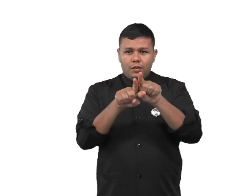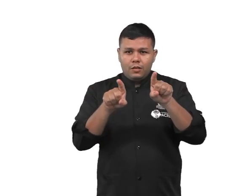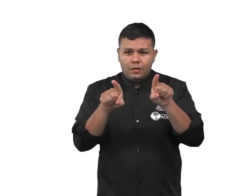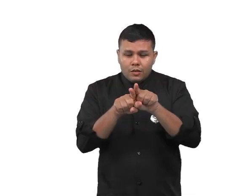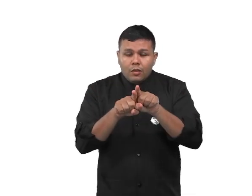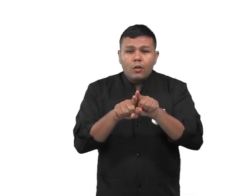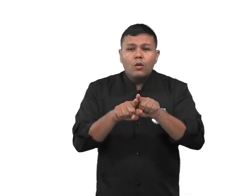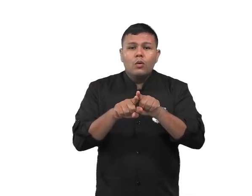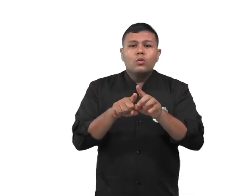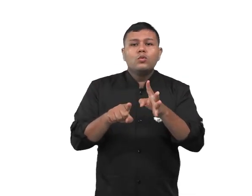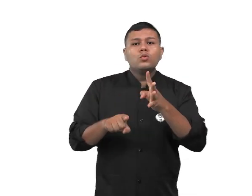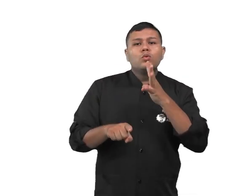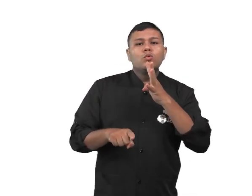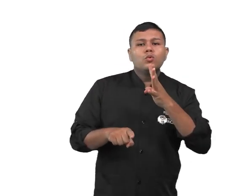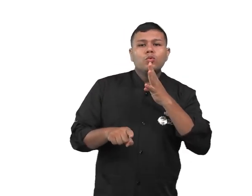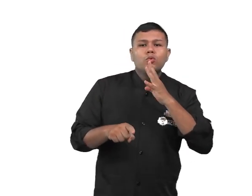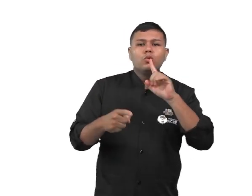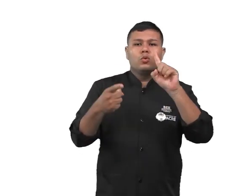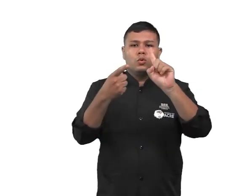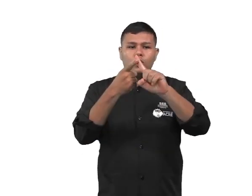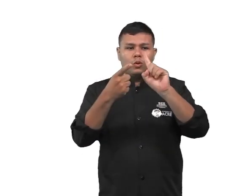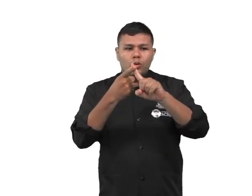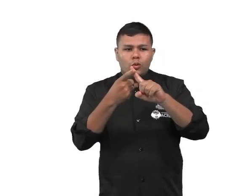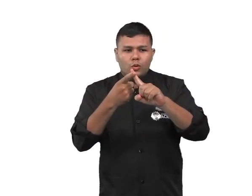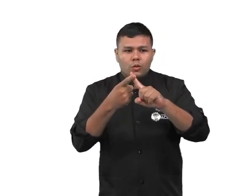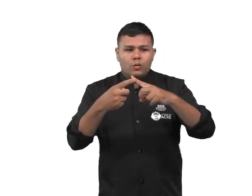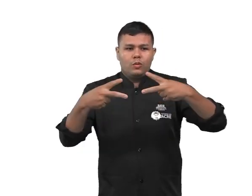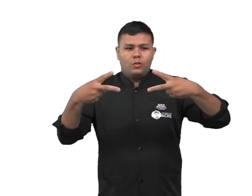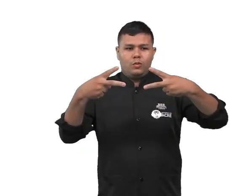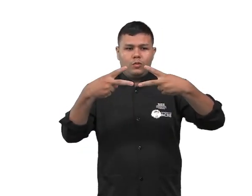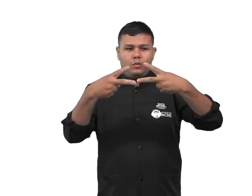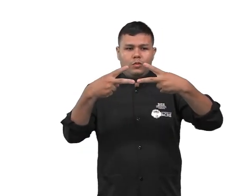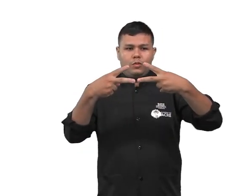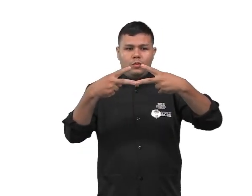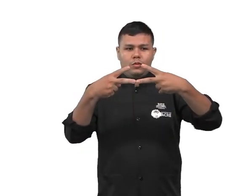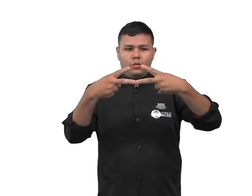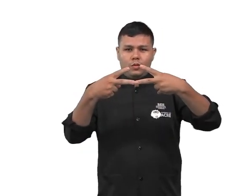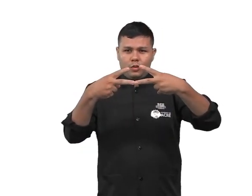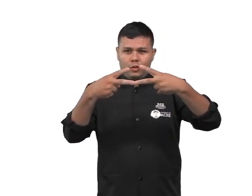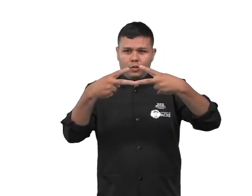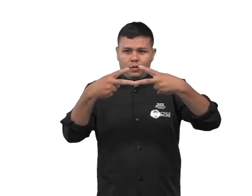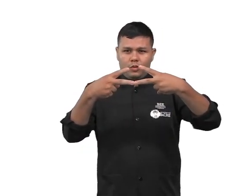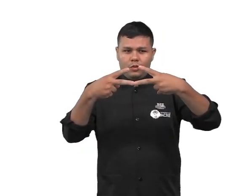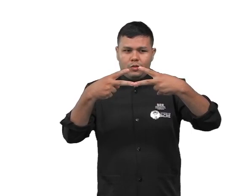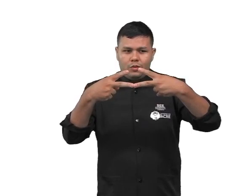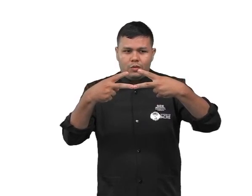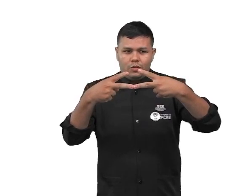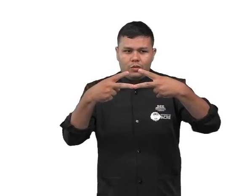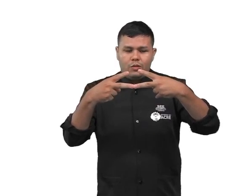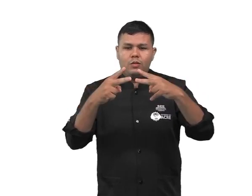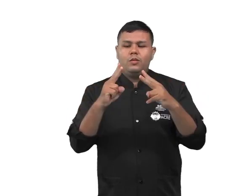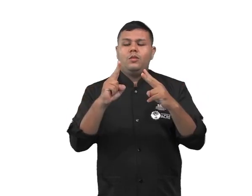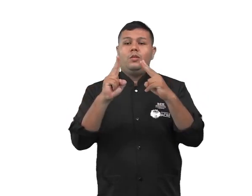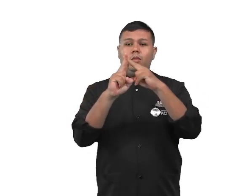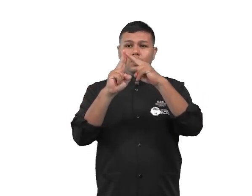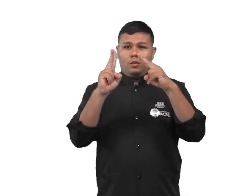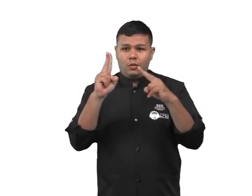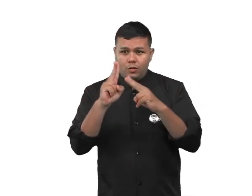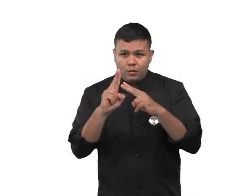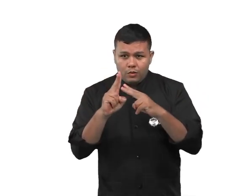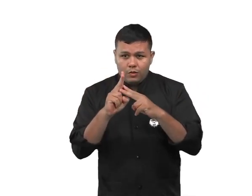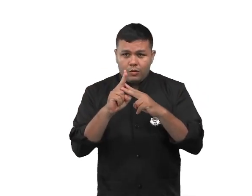mais conhecidos são o tetraedro, o octaedro, o cubo, o dodecaedro e o